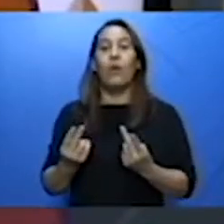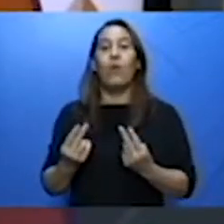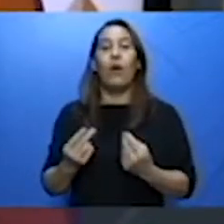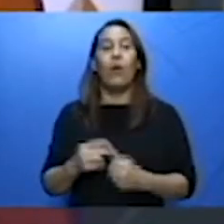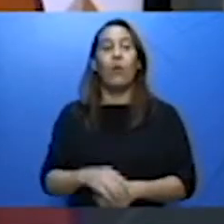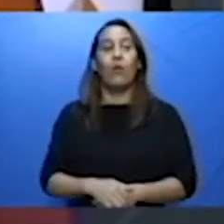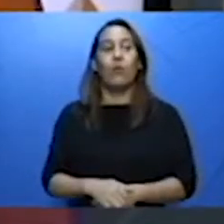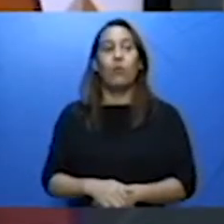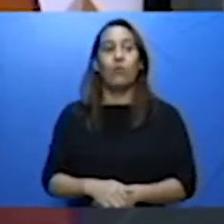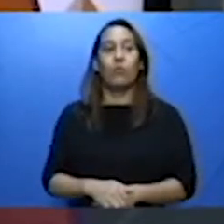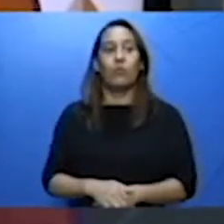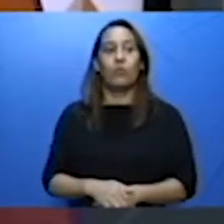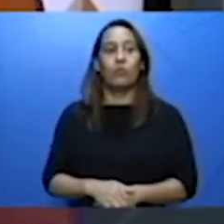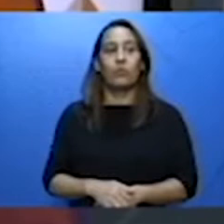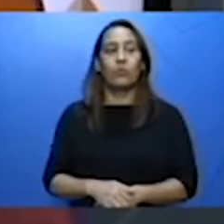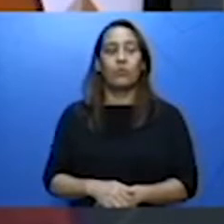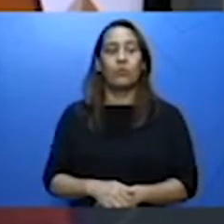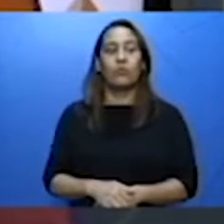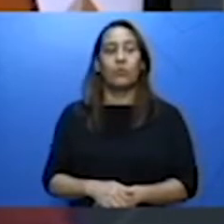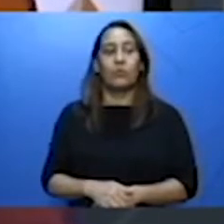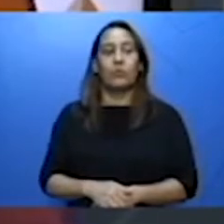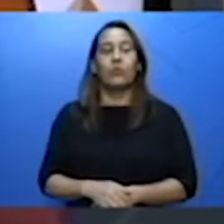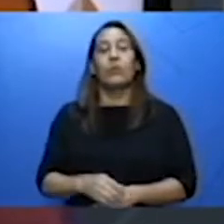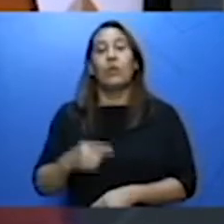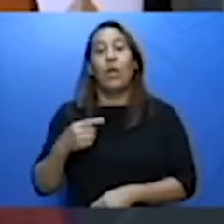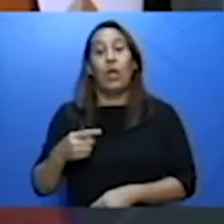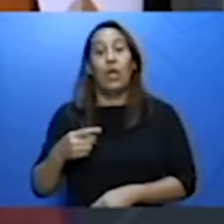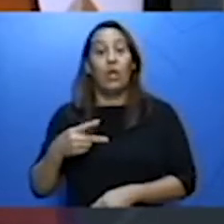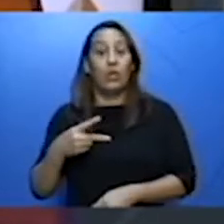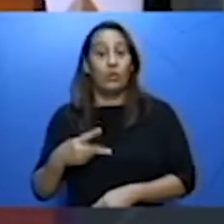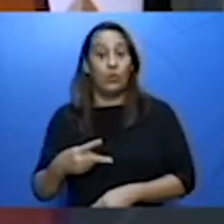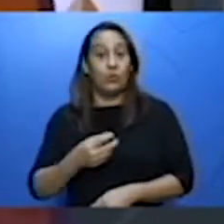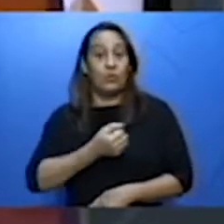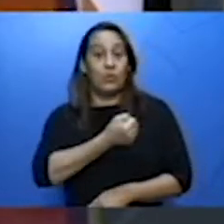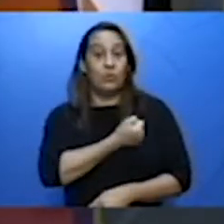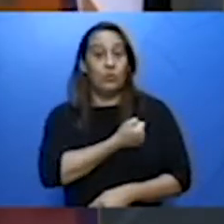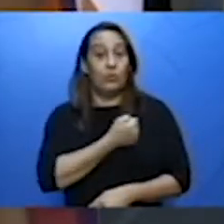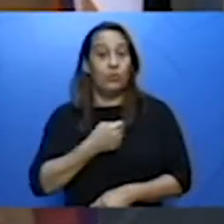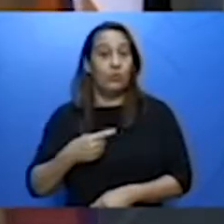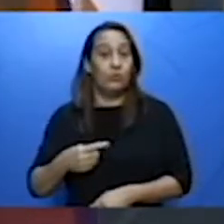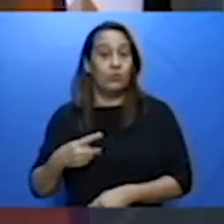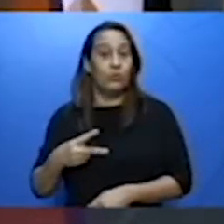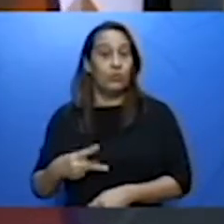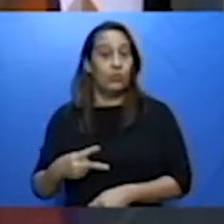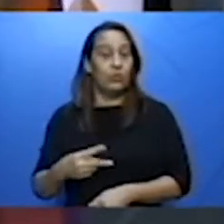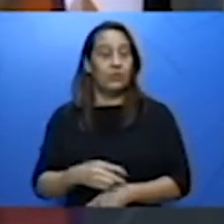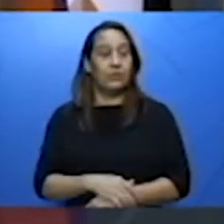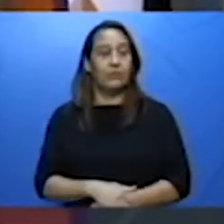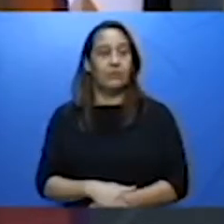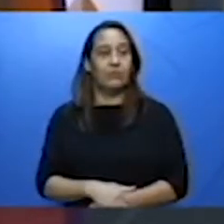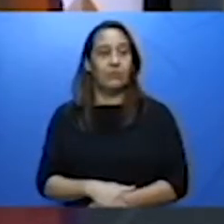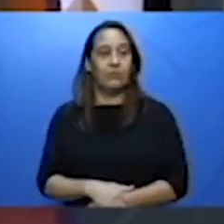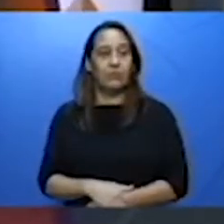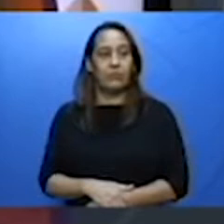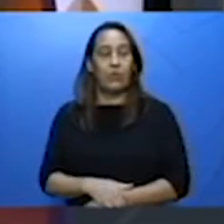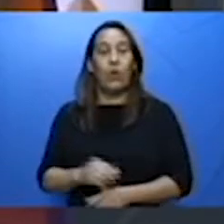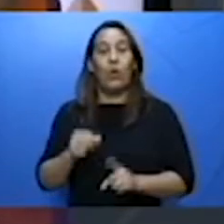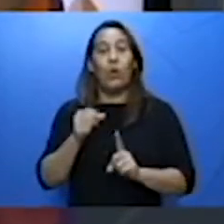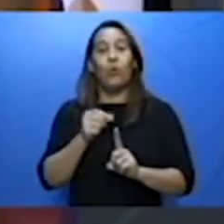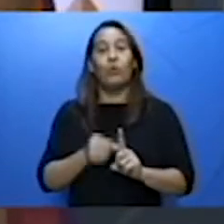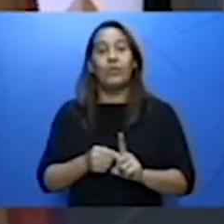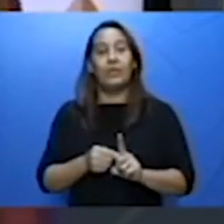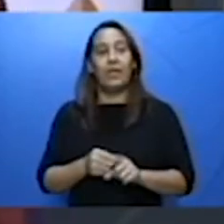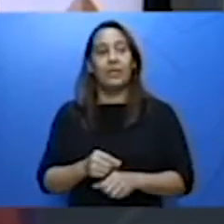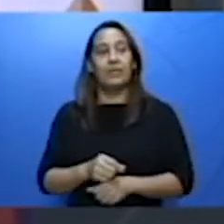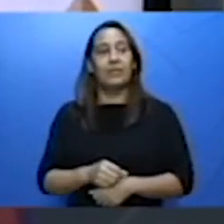5? 7. 8, 9, 10, 11, 12. Olha aqui, tá aqui meu 12. 12